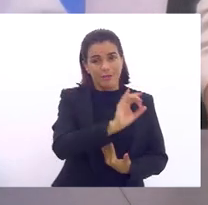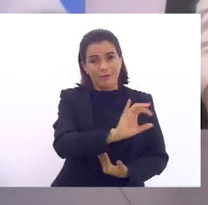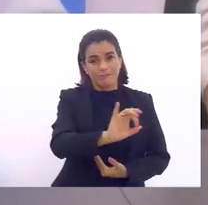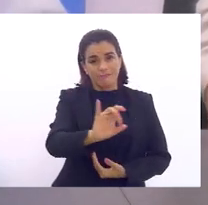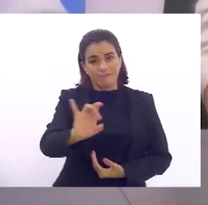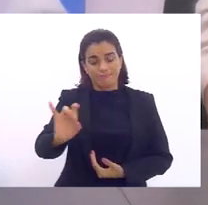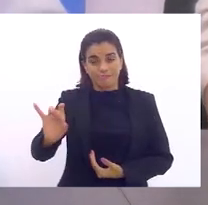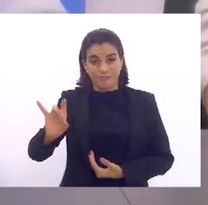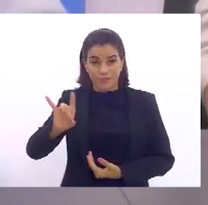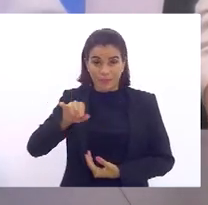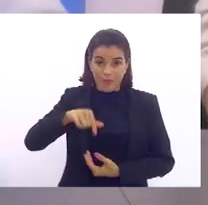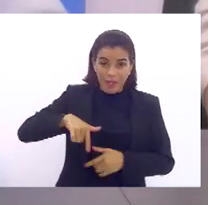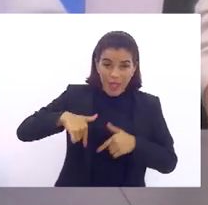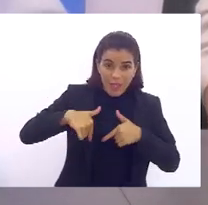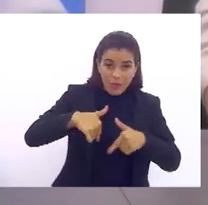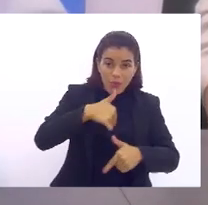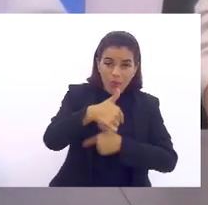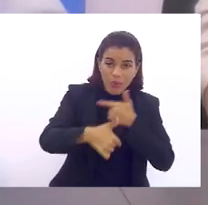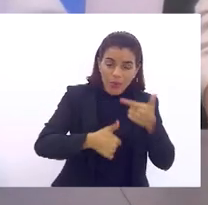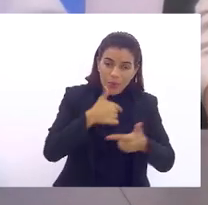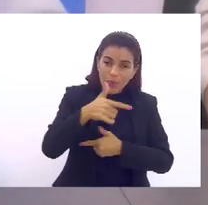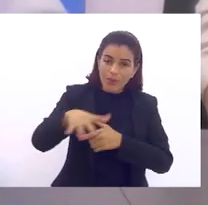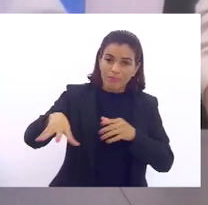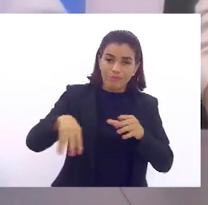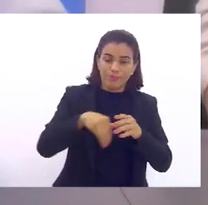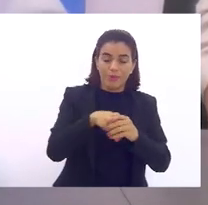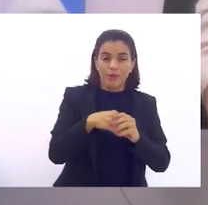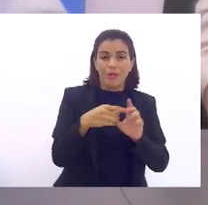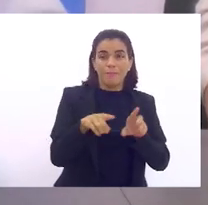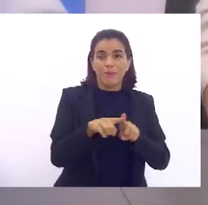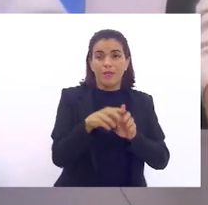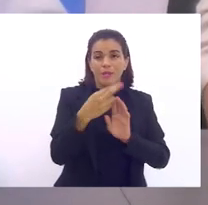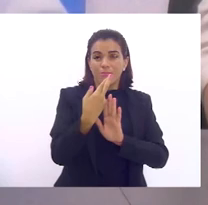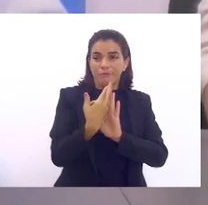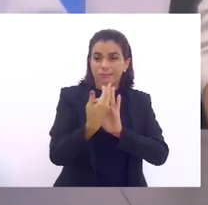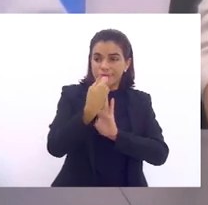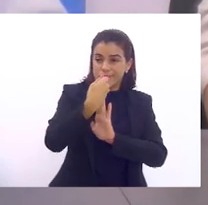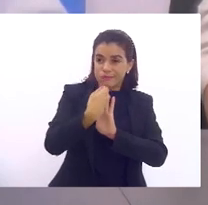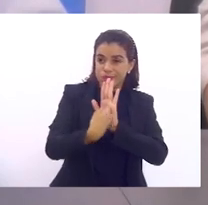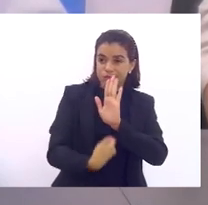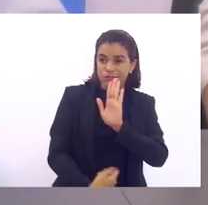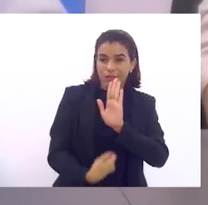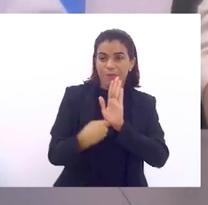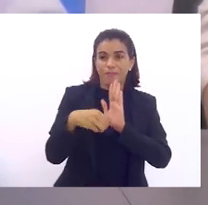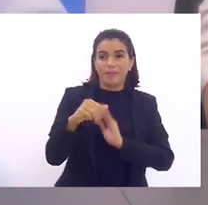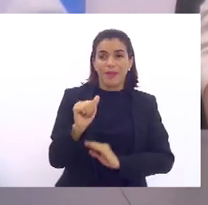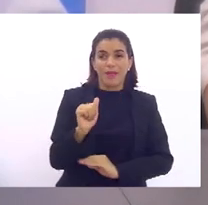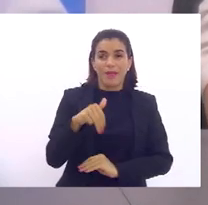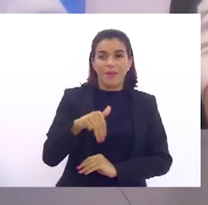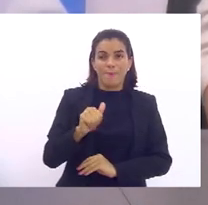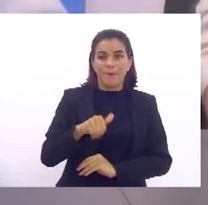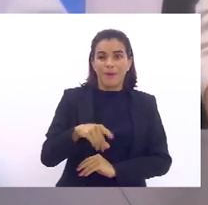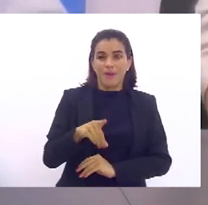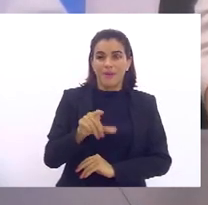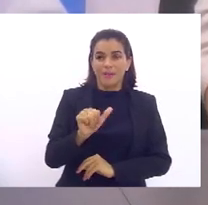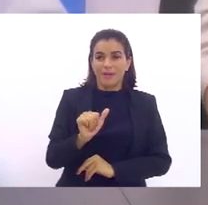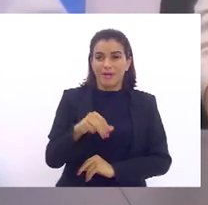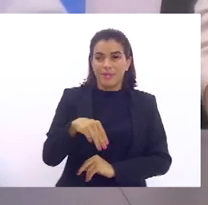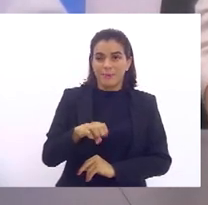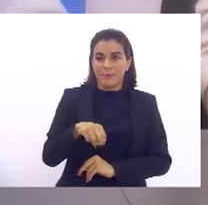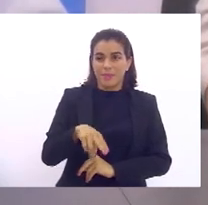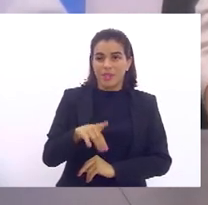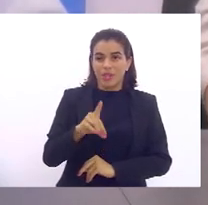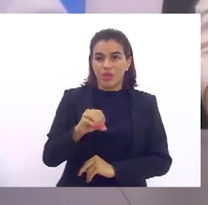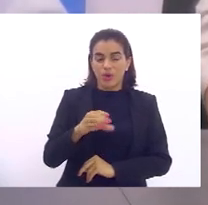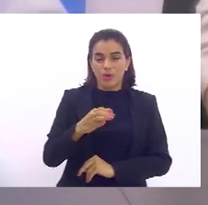atuam dentro da comissão e a redação desse relatório foi feita pela Amanda Mendonça muito obrigada pela